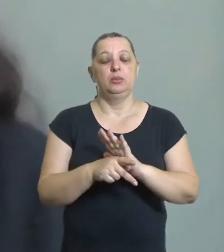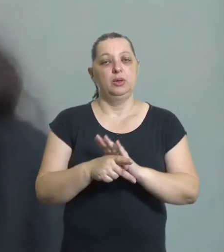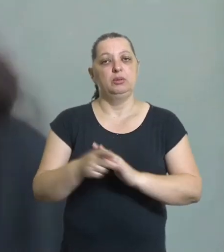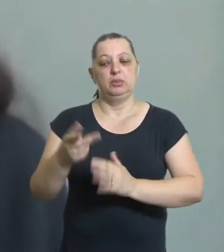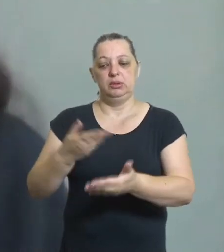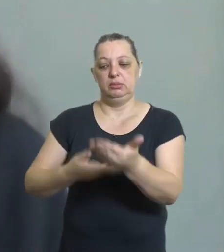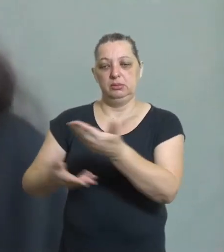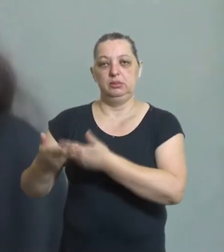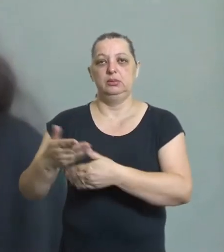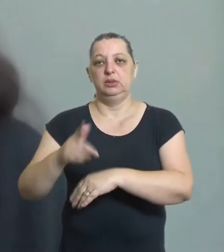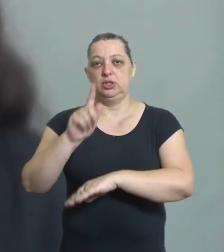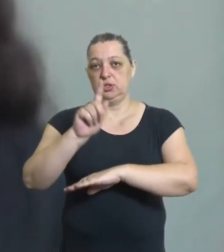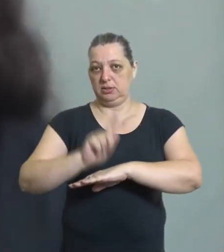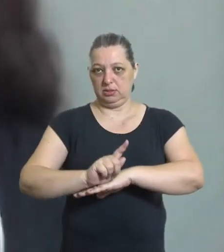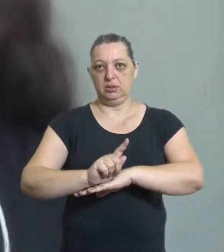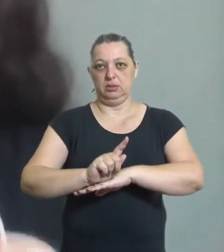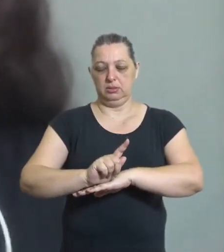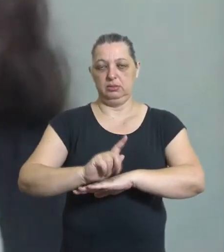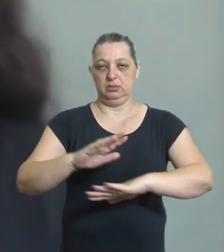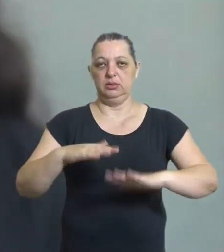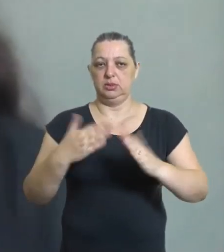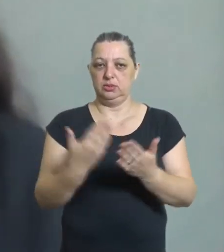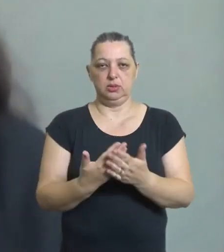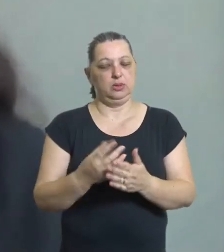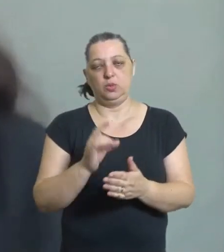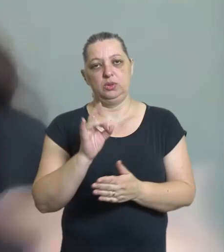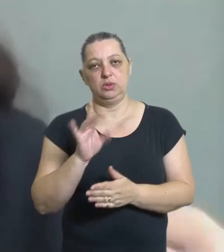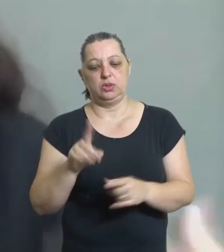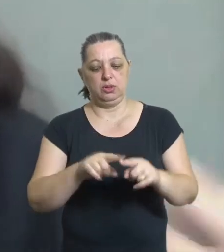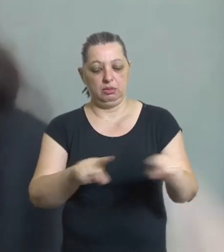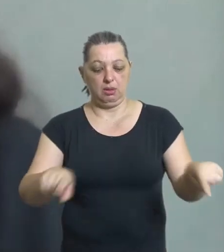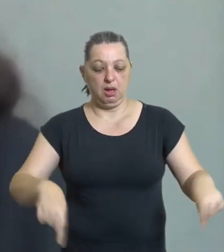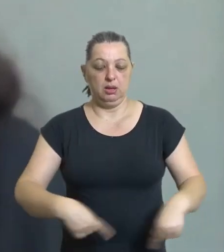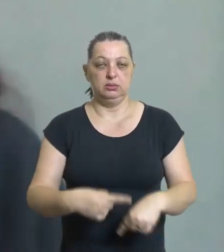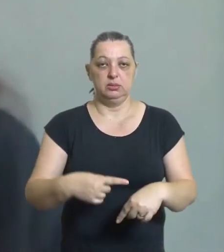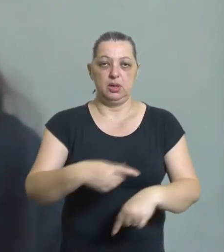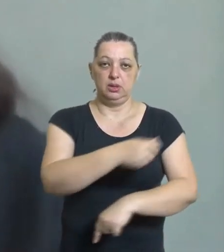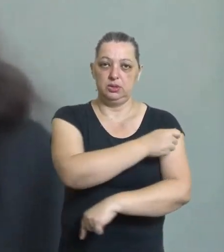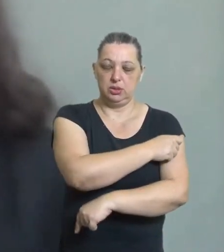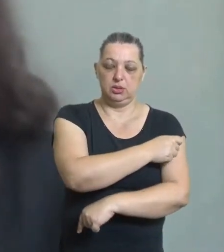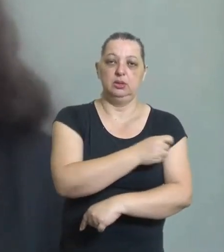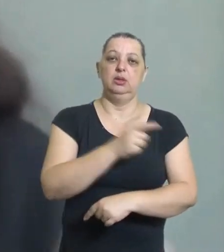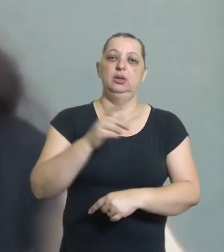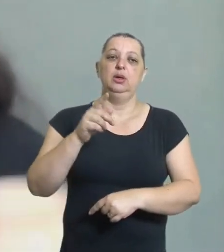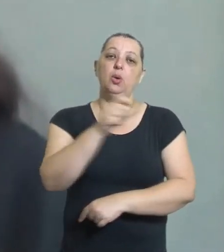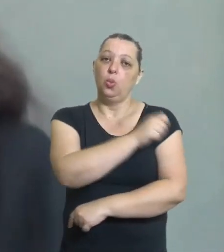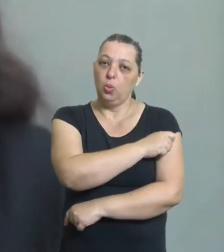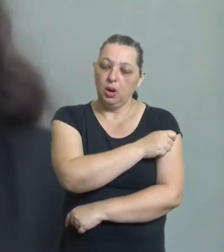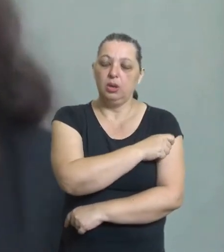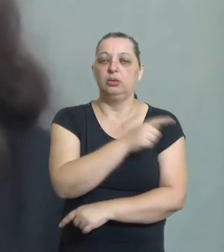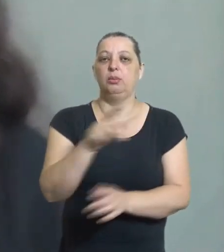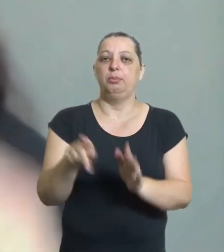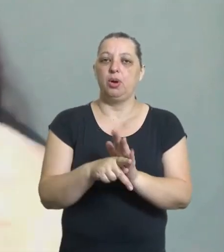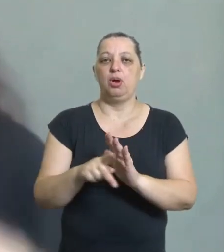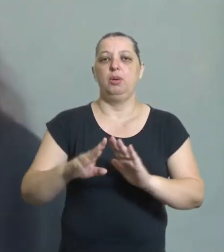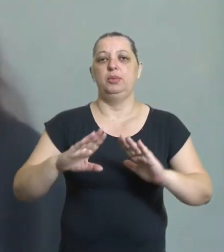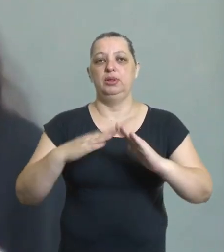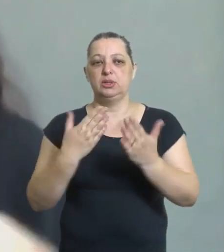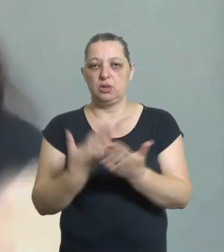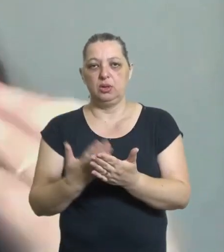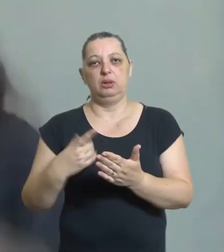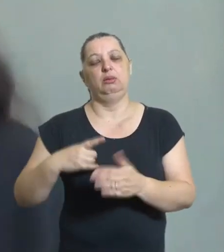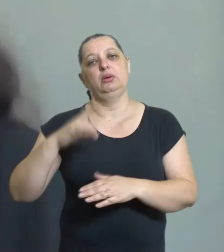escola, porque esse aluno não é só do professor de sala de aula, esse aluno pertence a uma escola onde tem uma coordenação, uma